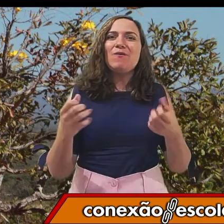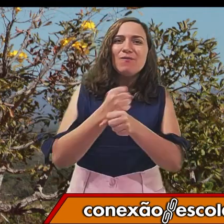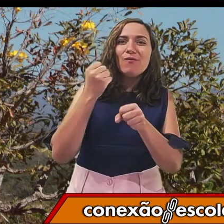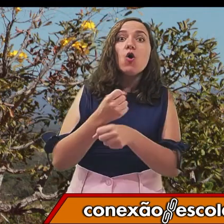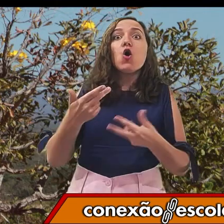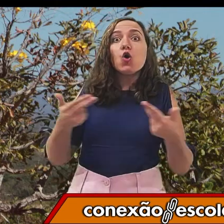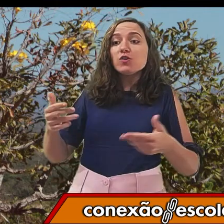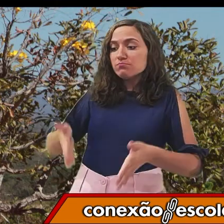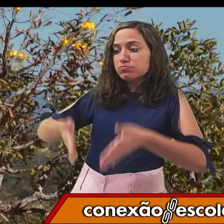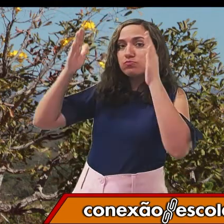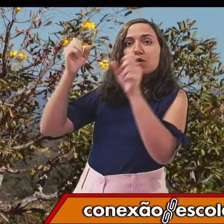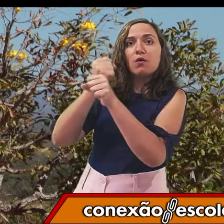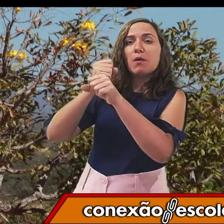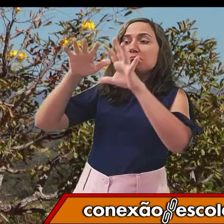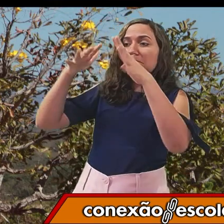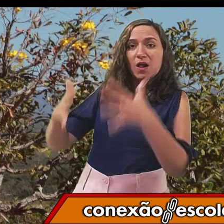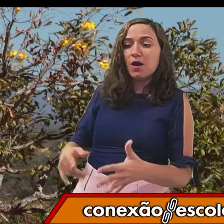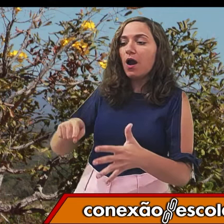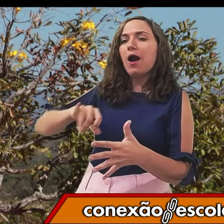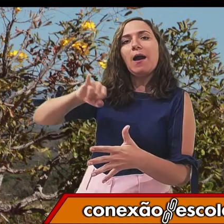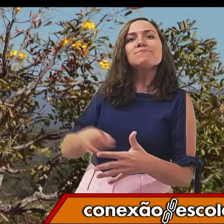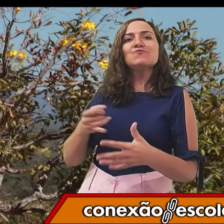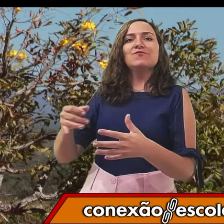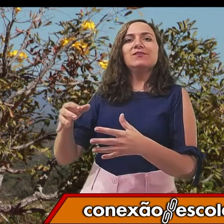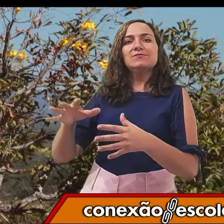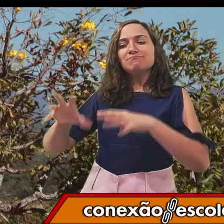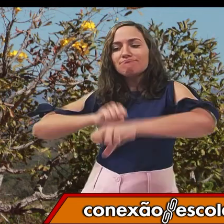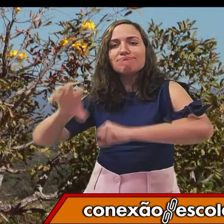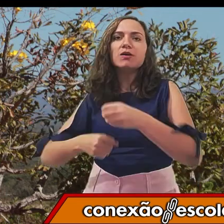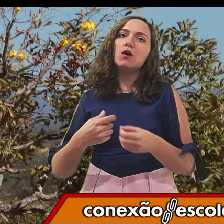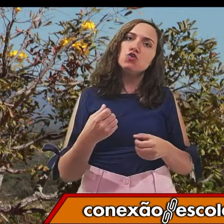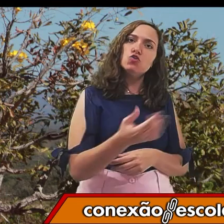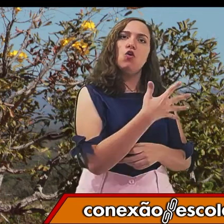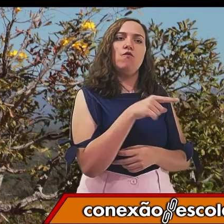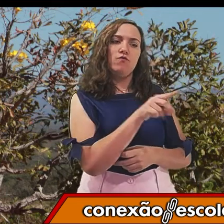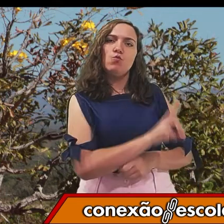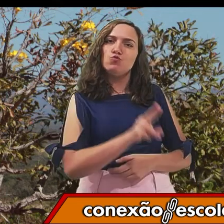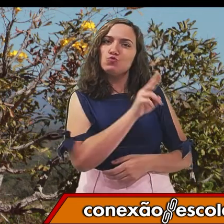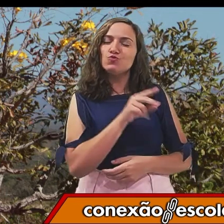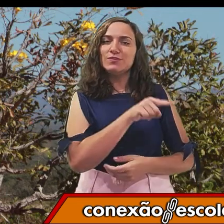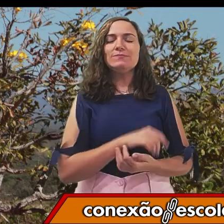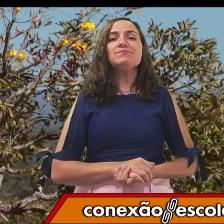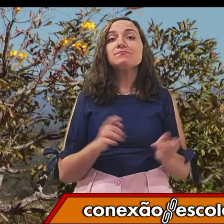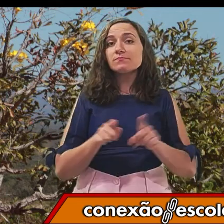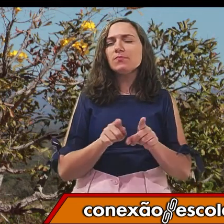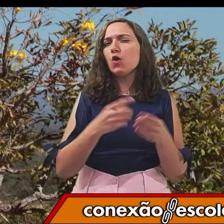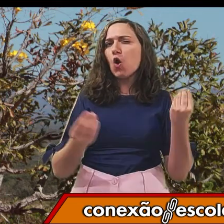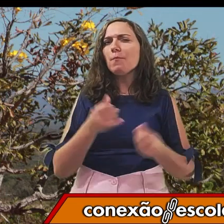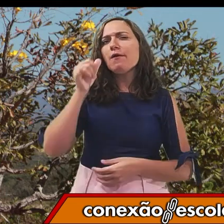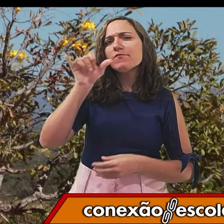demolidos. Alguns projetos arquitetônicos são criados de modo a evitar o desperdício de energia. Por